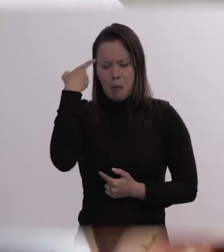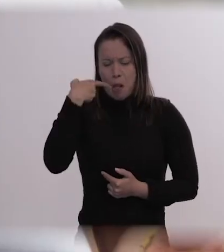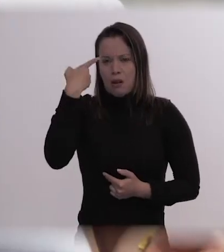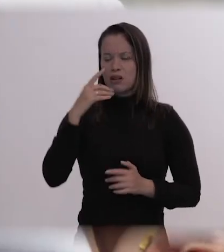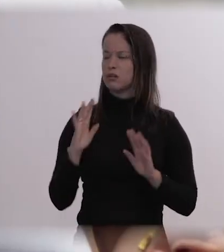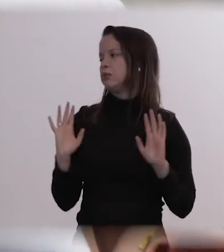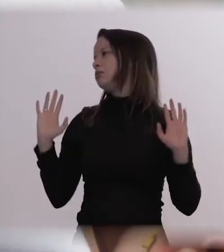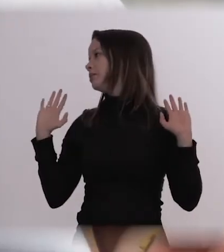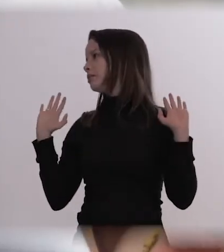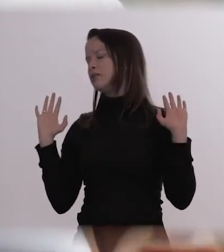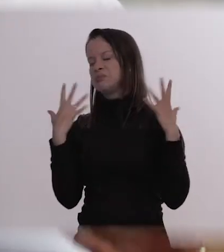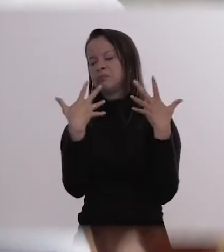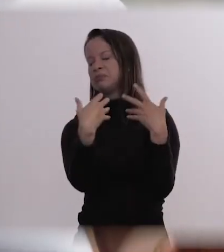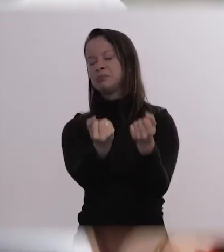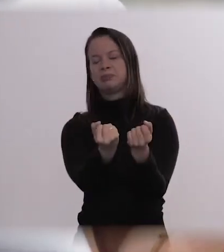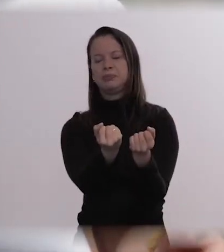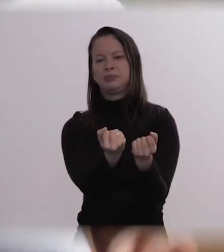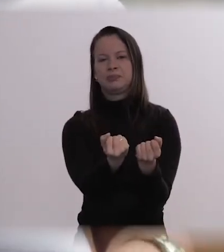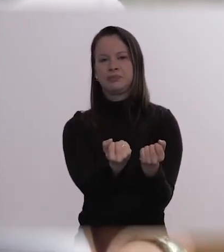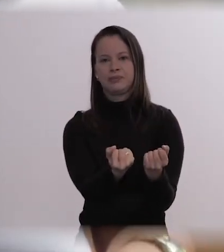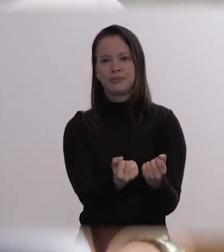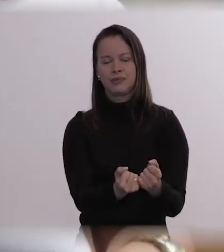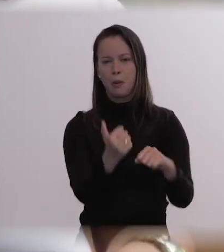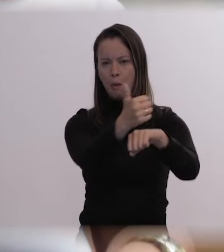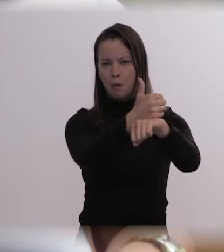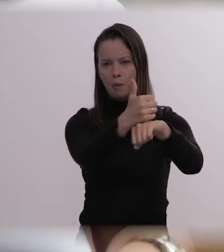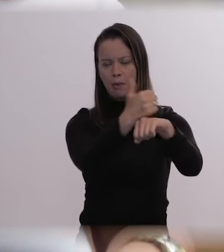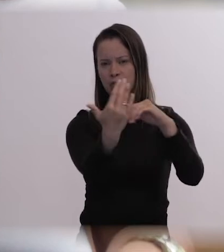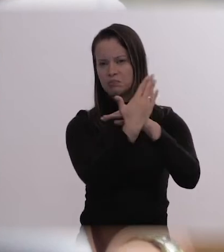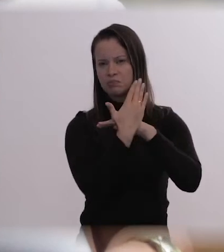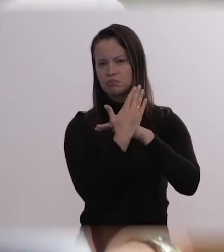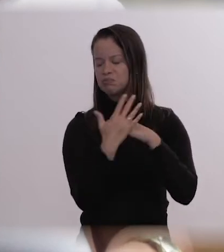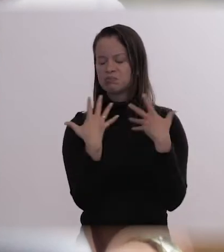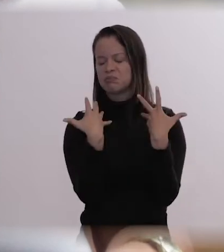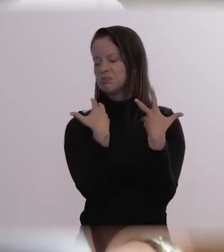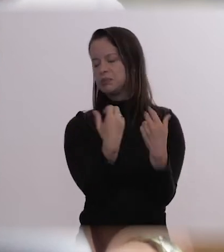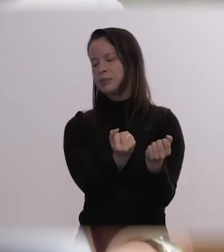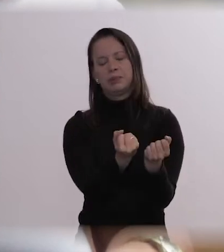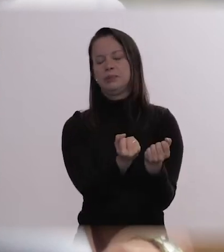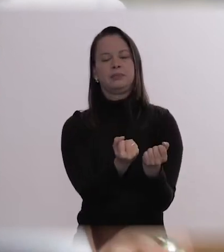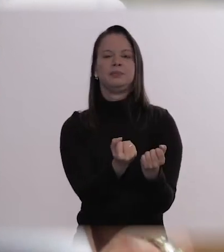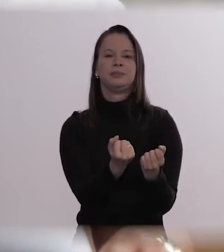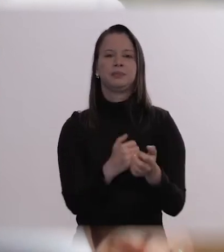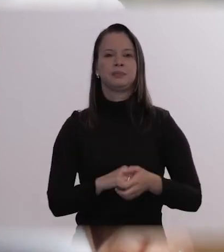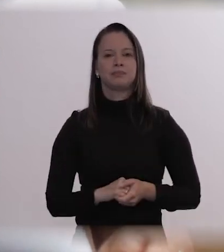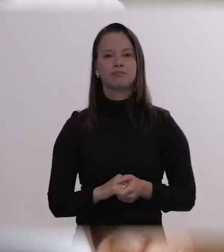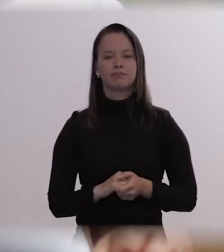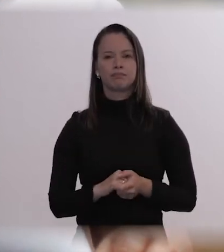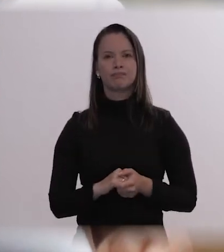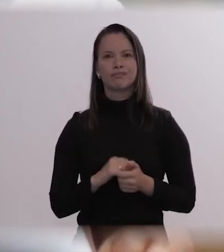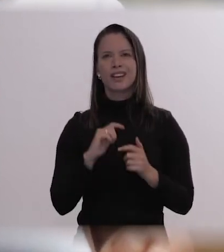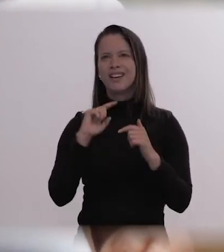eu nunca aceitei a ajuda profissional. Nunca. Quando eu